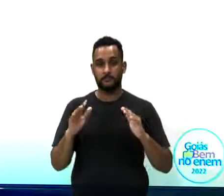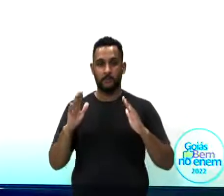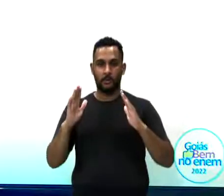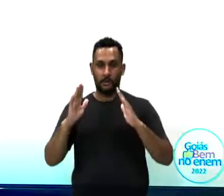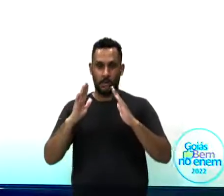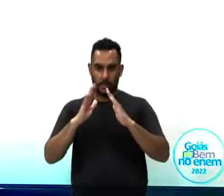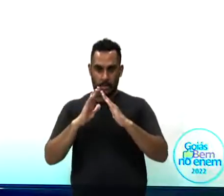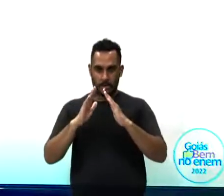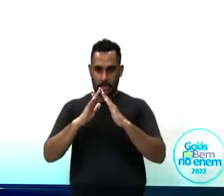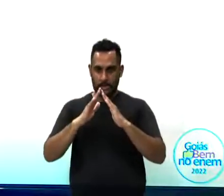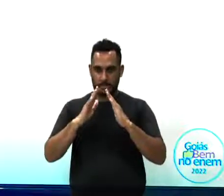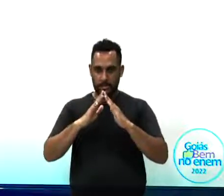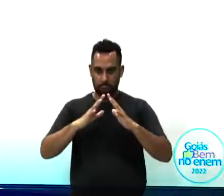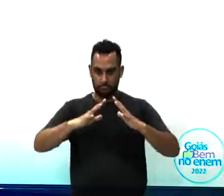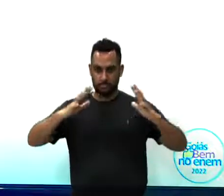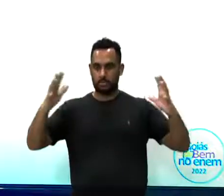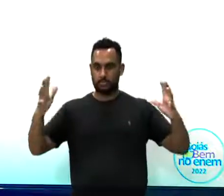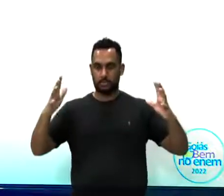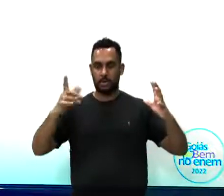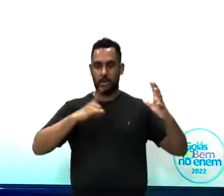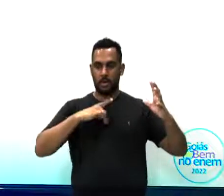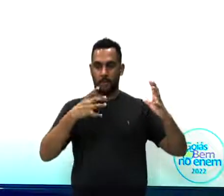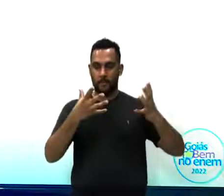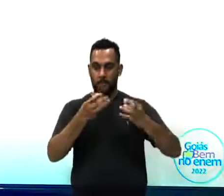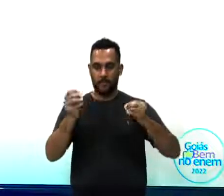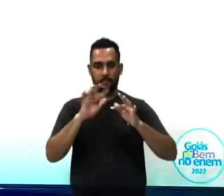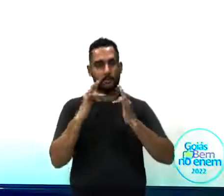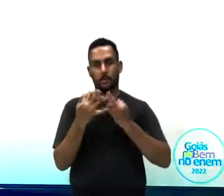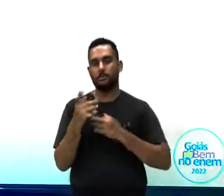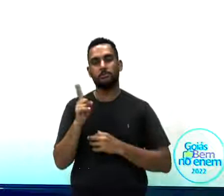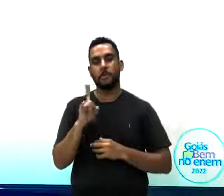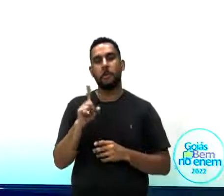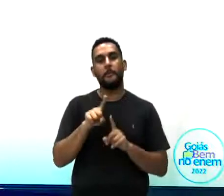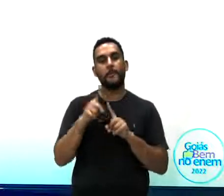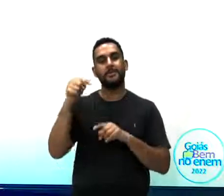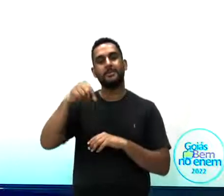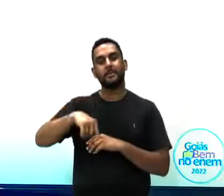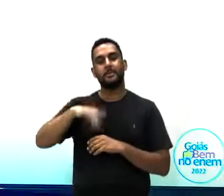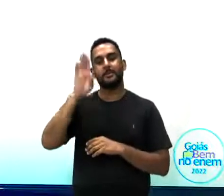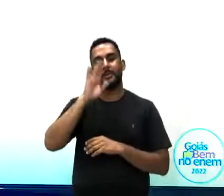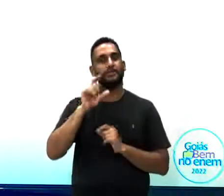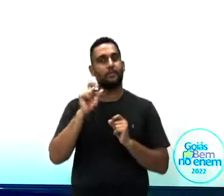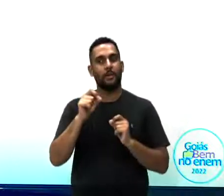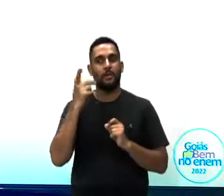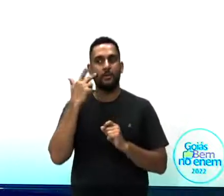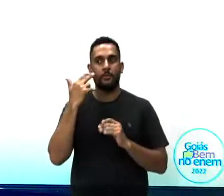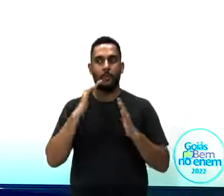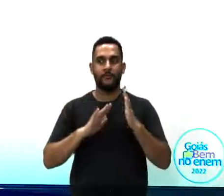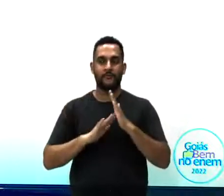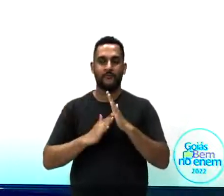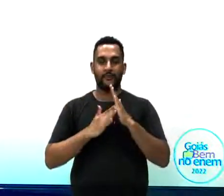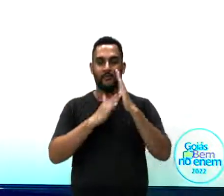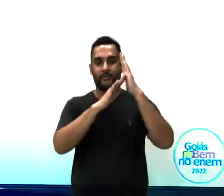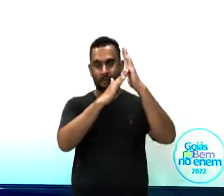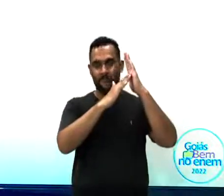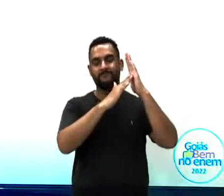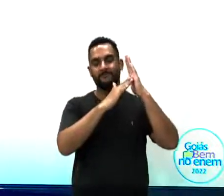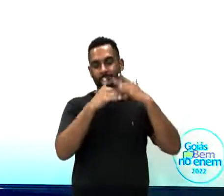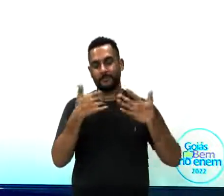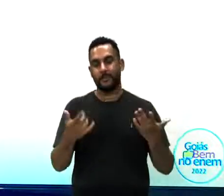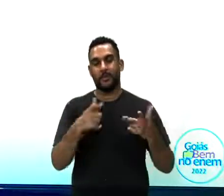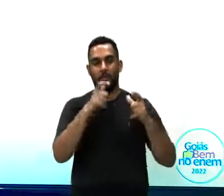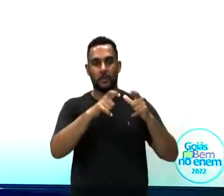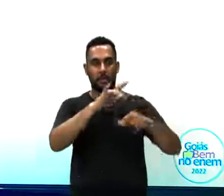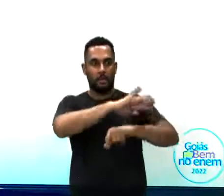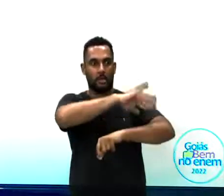são tão comuns, mas o que é comum no território brasileiro? As favelas. Então, moradias também em áreas de risco, em cima